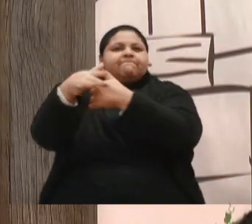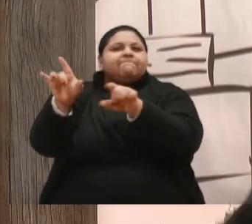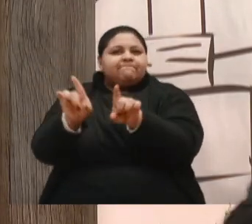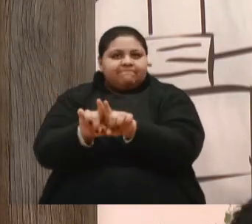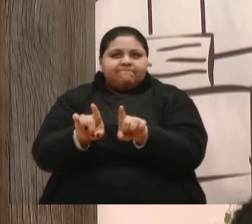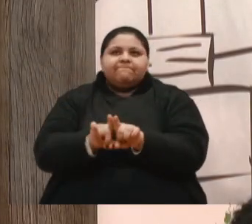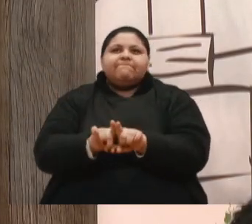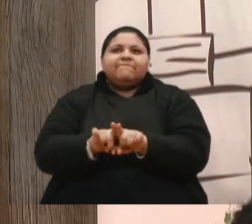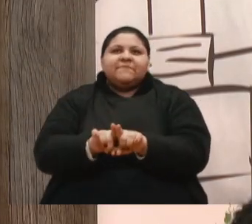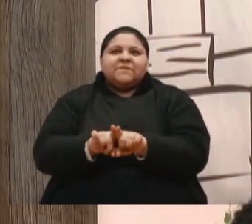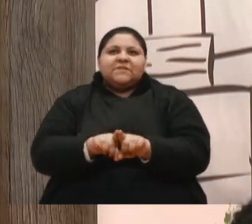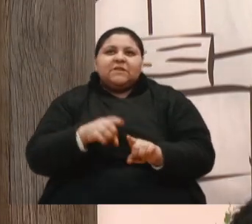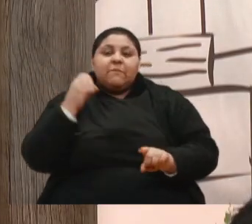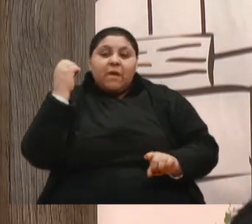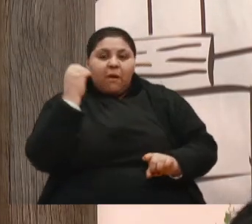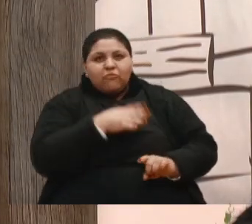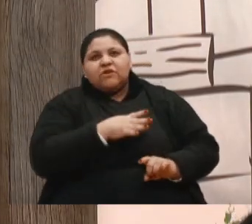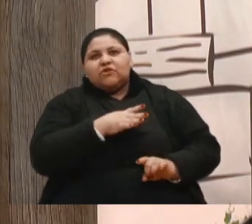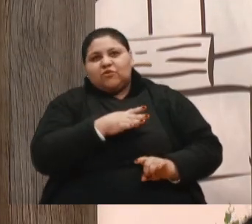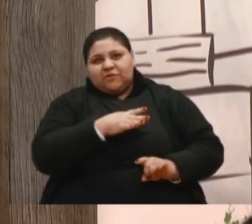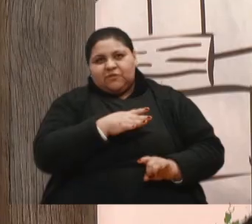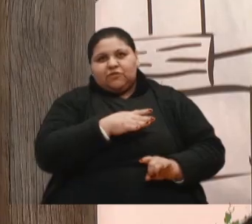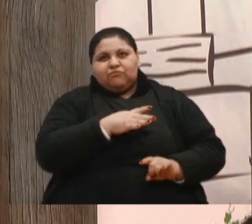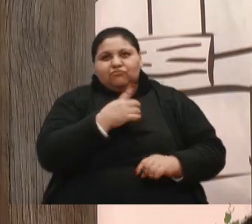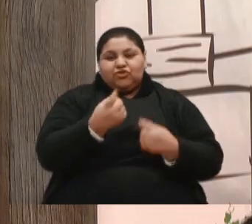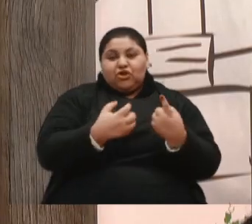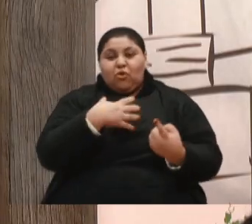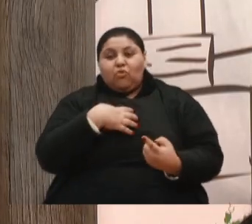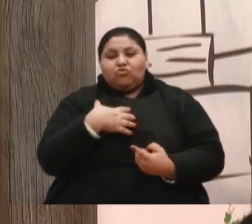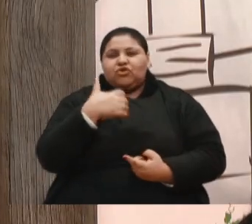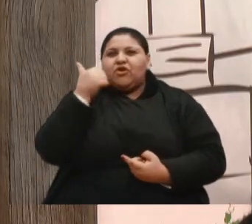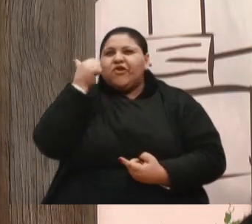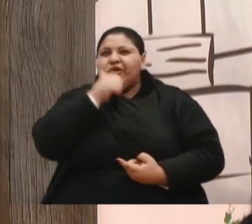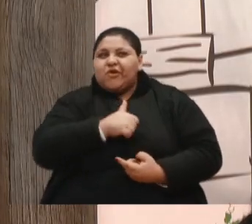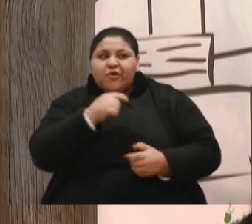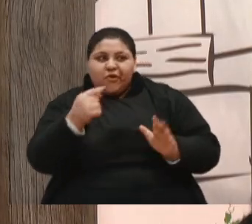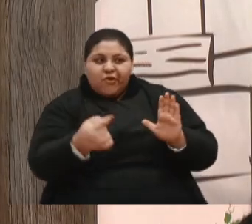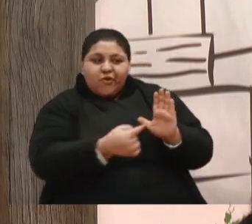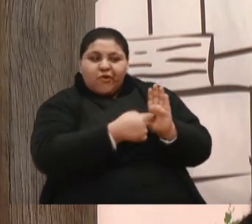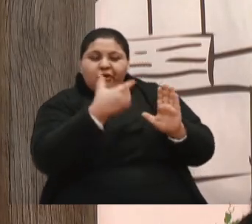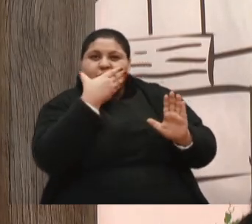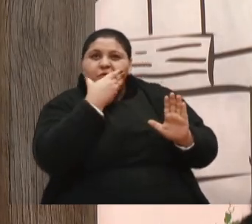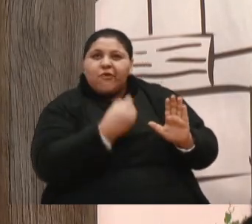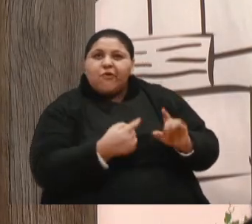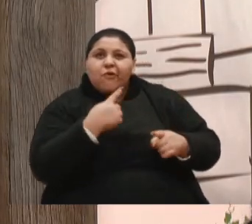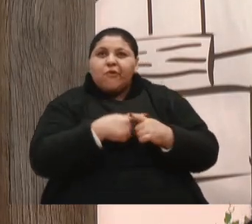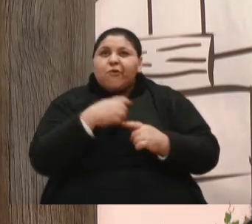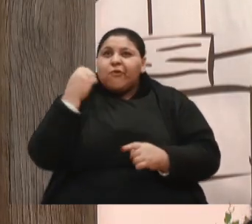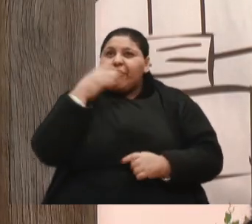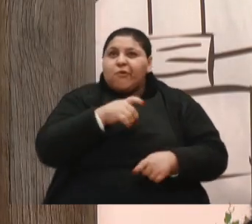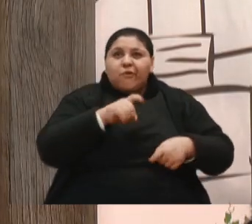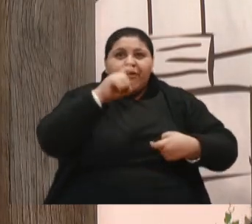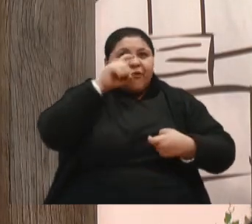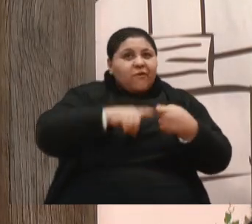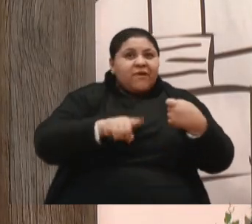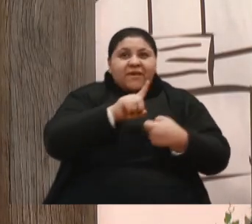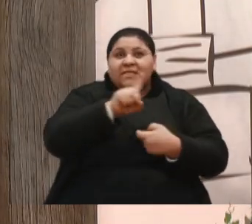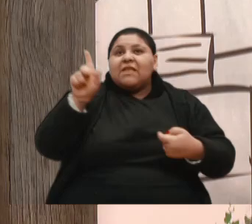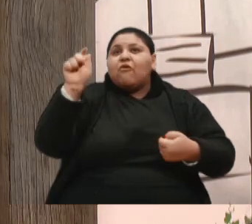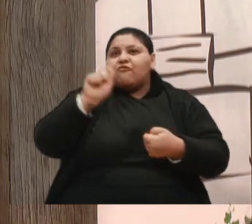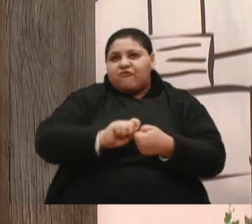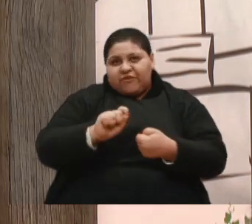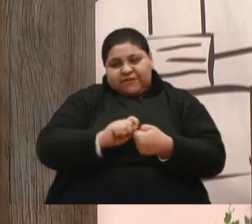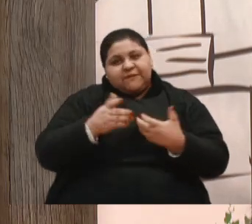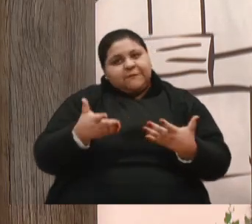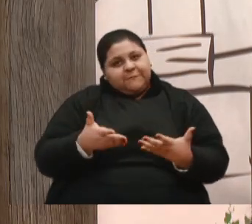que também vão ser abusadoras de alguma forma, e mulheres que acabam denunciando um homem por um abuso, um estupro